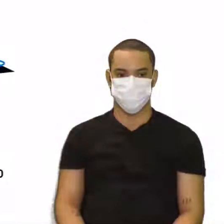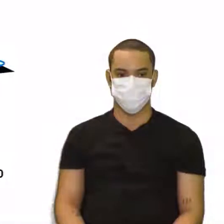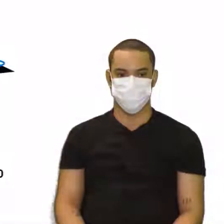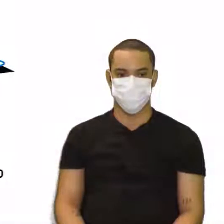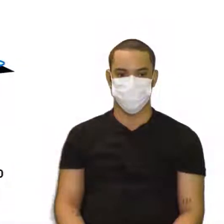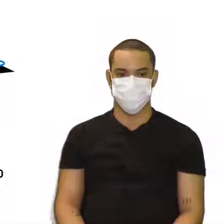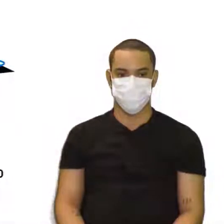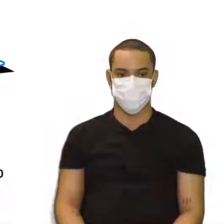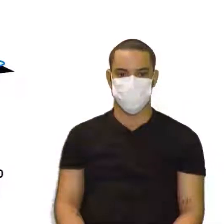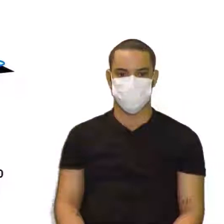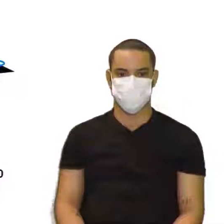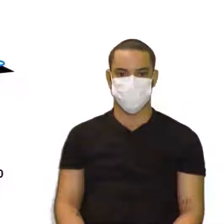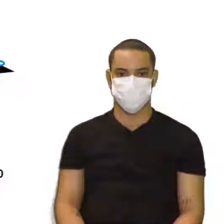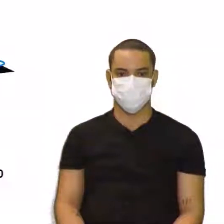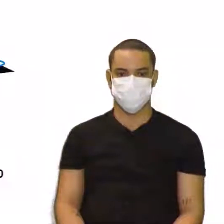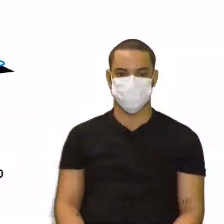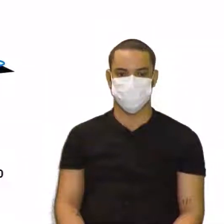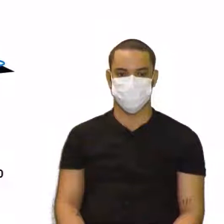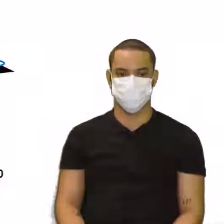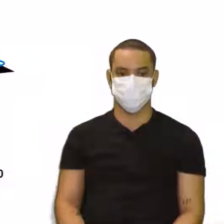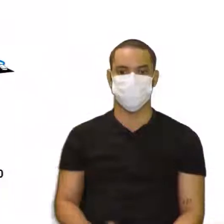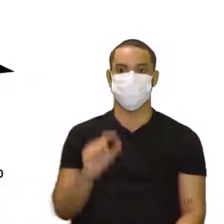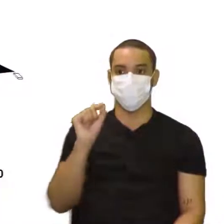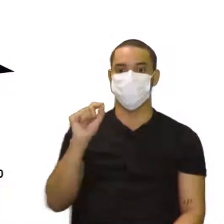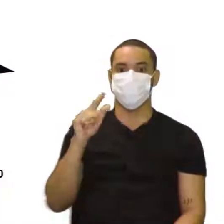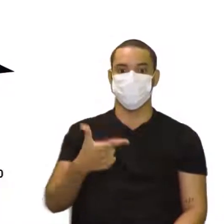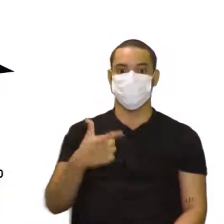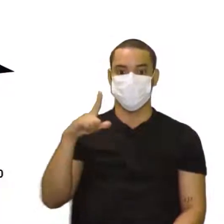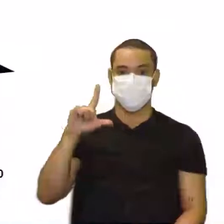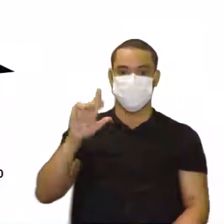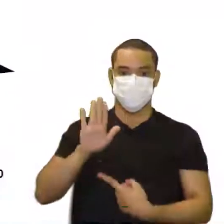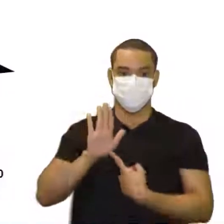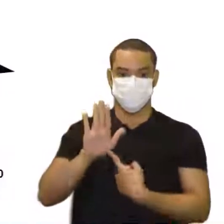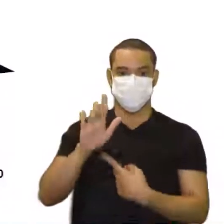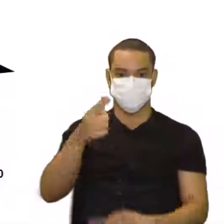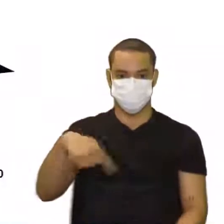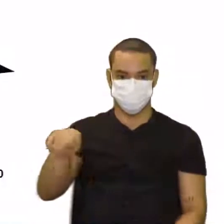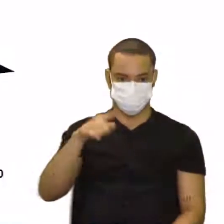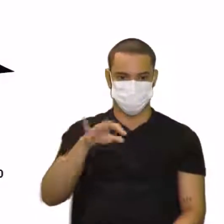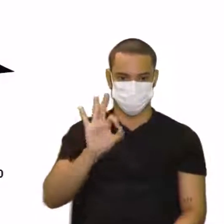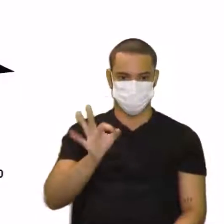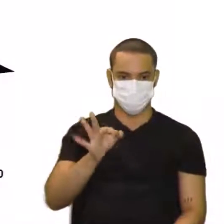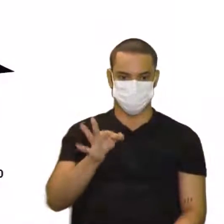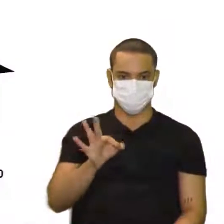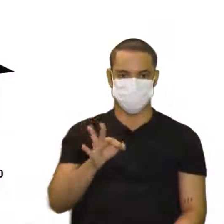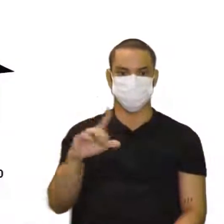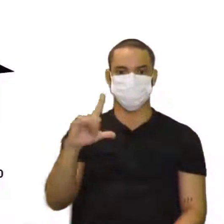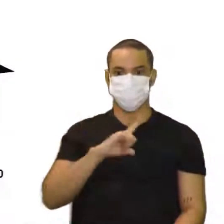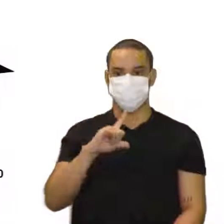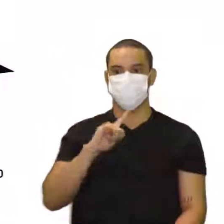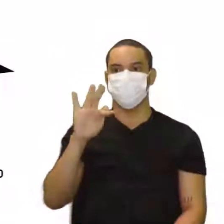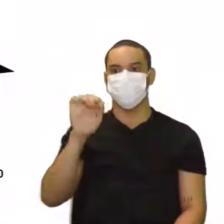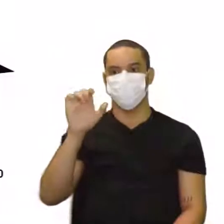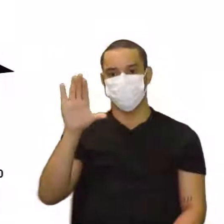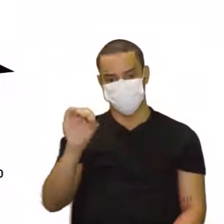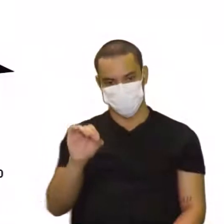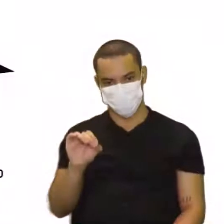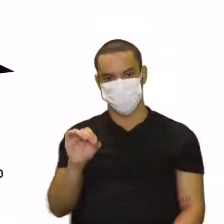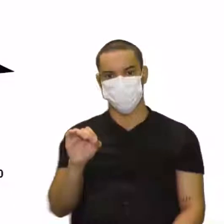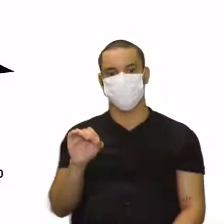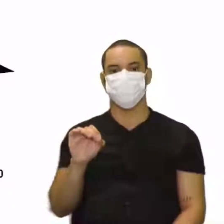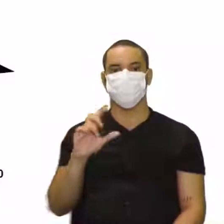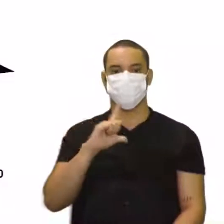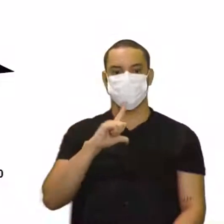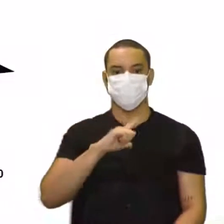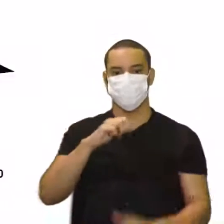podem ver que é o que nós estávamos ilustrando, tá, pessoal? Então, a gente tem fluxo de campo que está